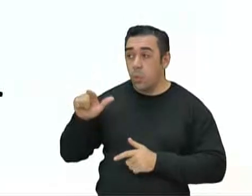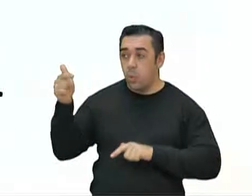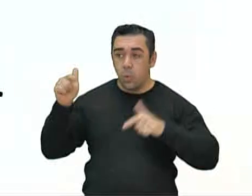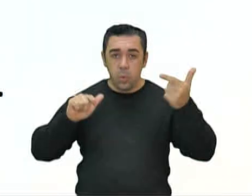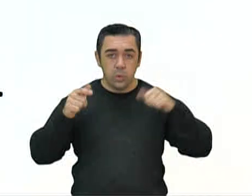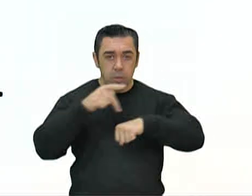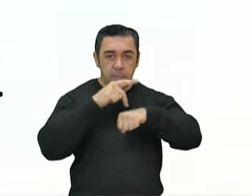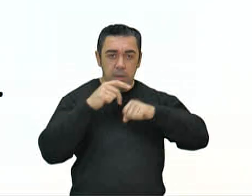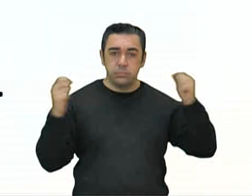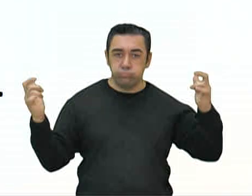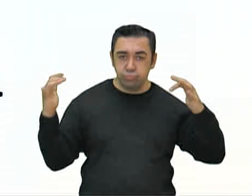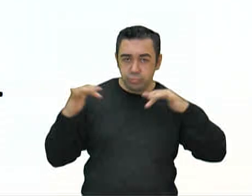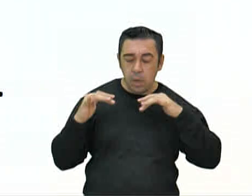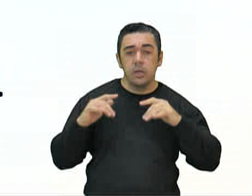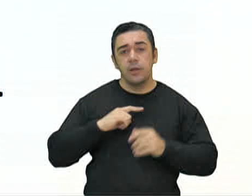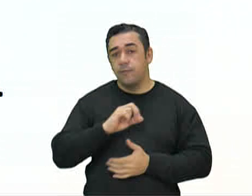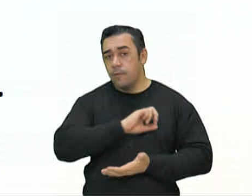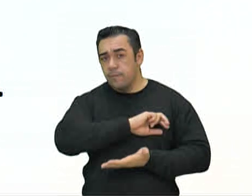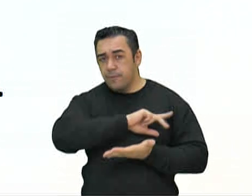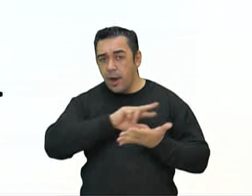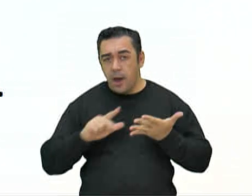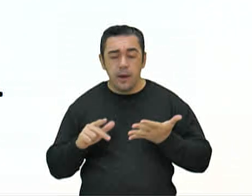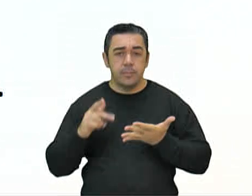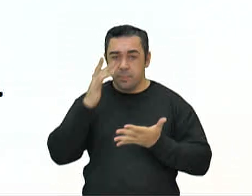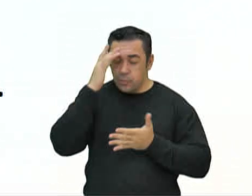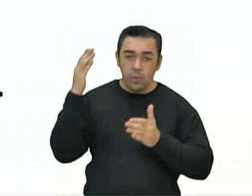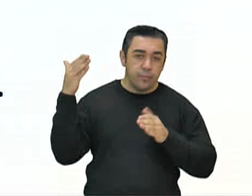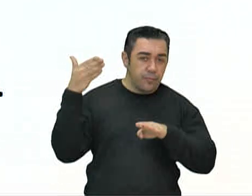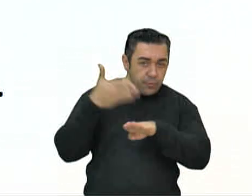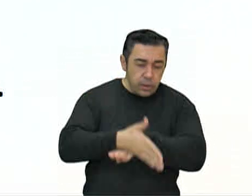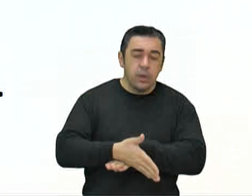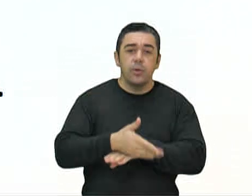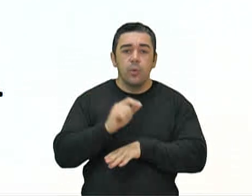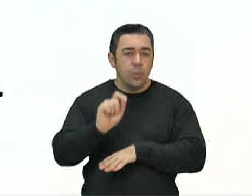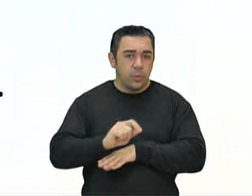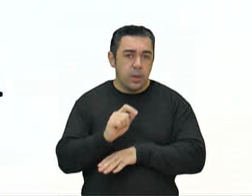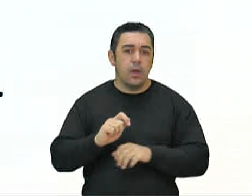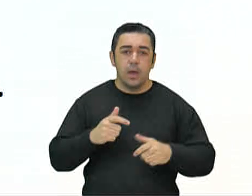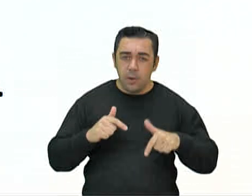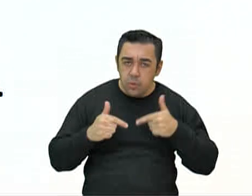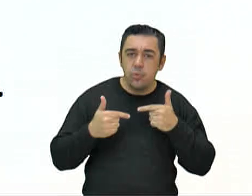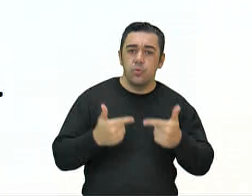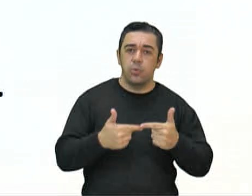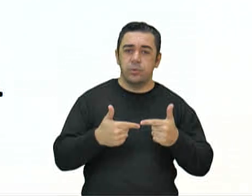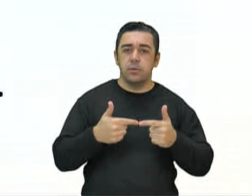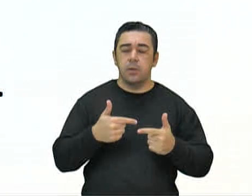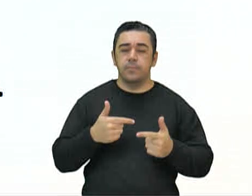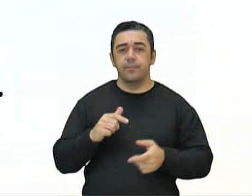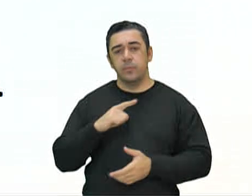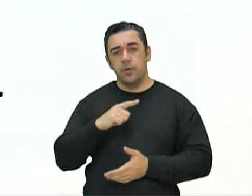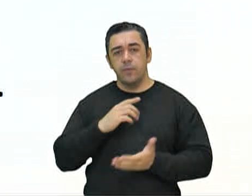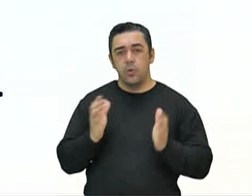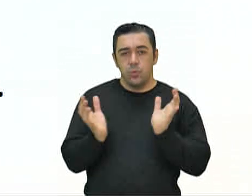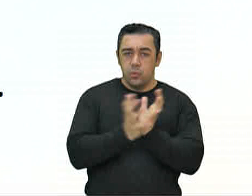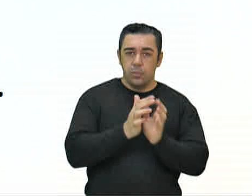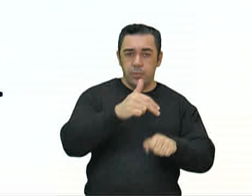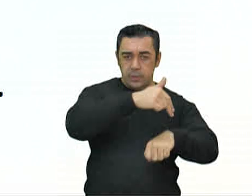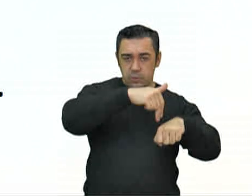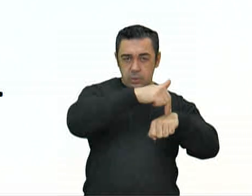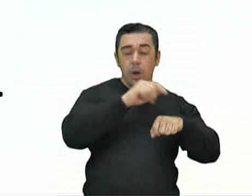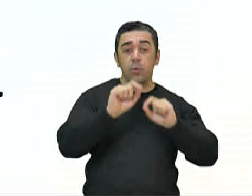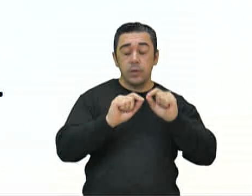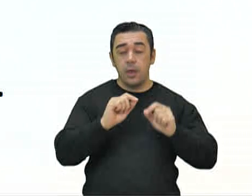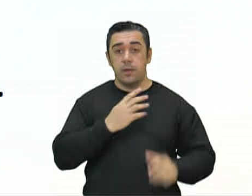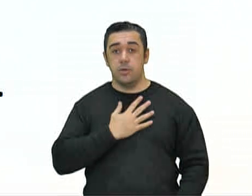mobilizou milhares de pessoas em várias partes do mundo a aderir à luta espanhola. Os nacionalistas, liderados pelo